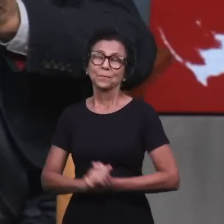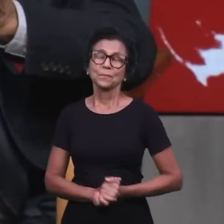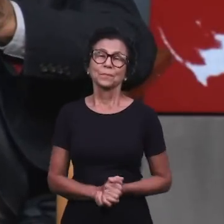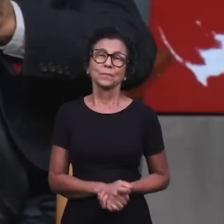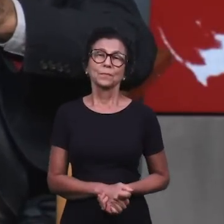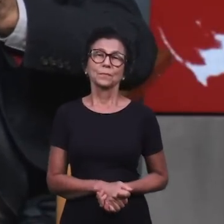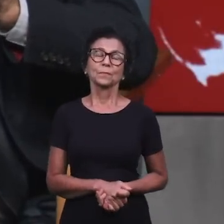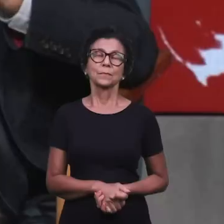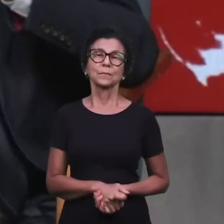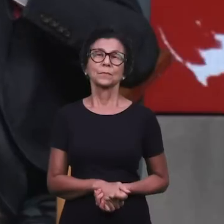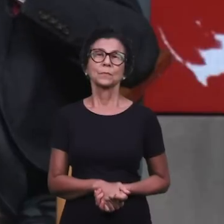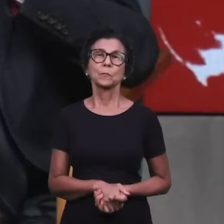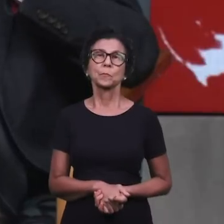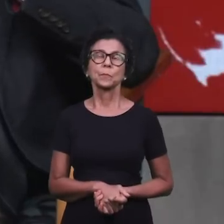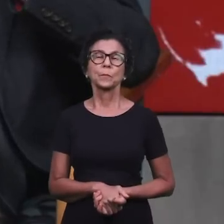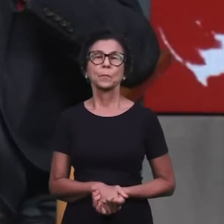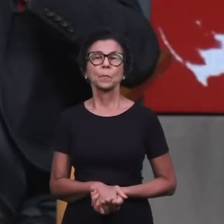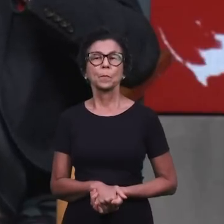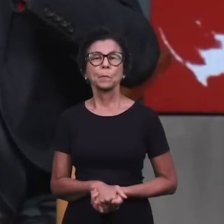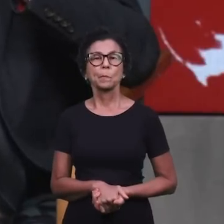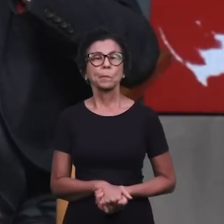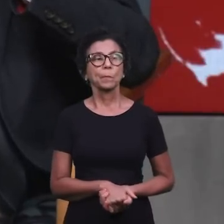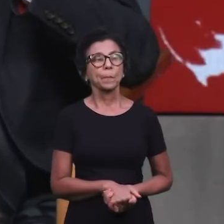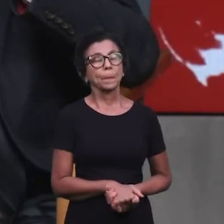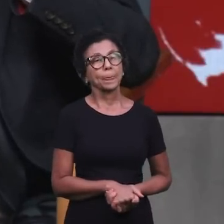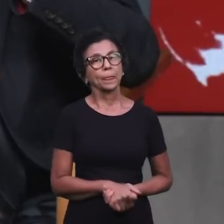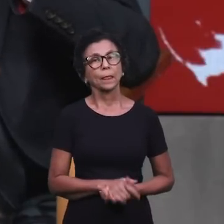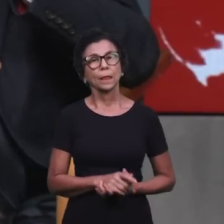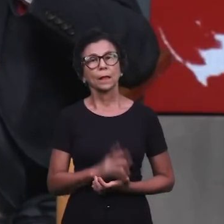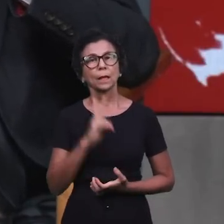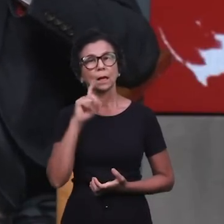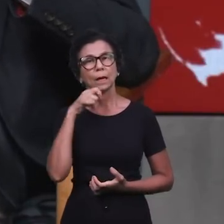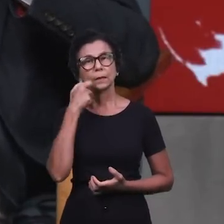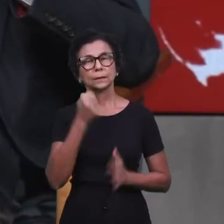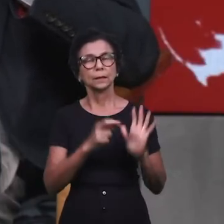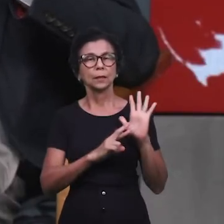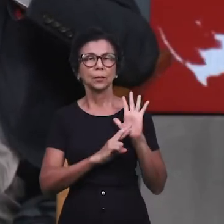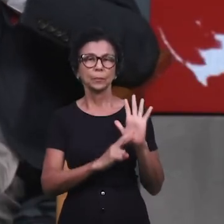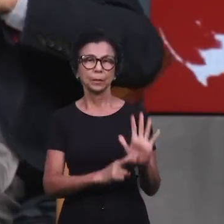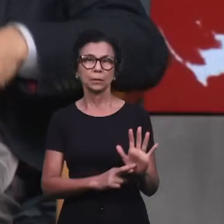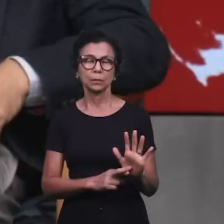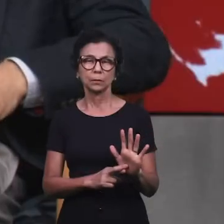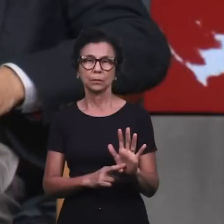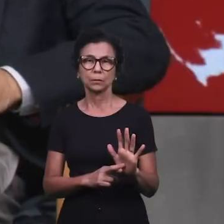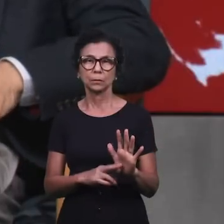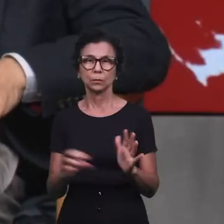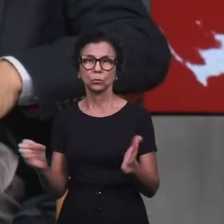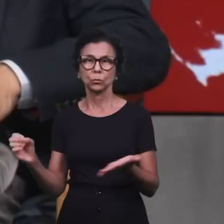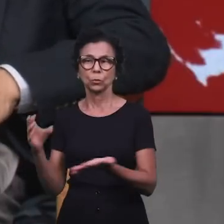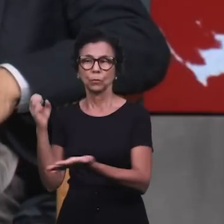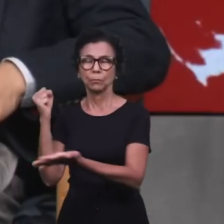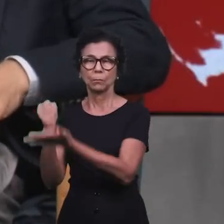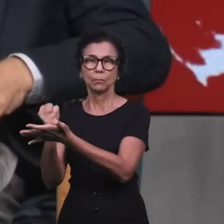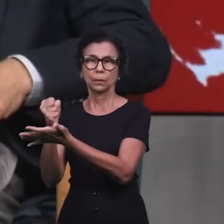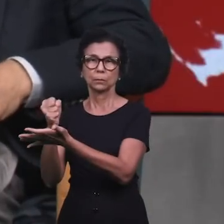Então, a ceia para nós representa o novo pacto,